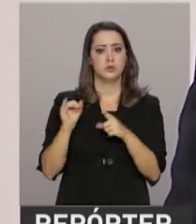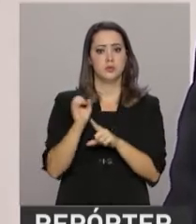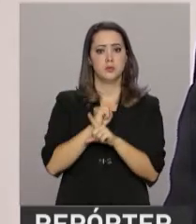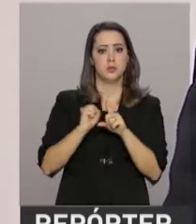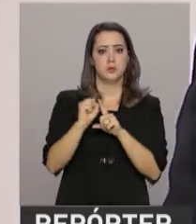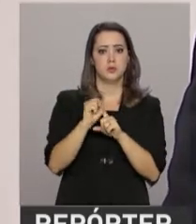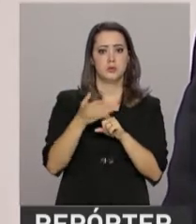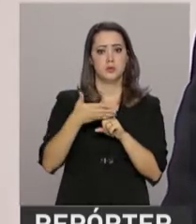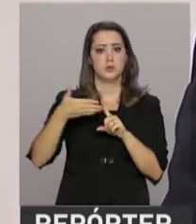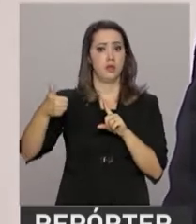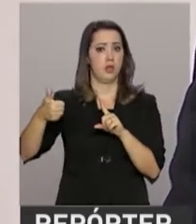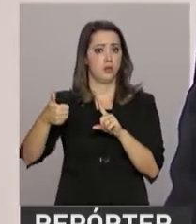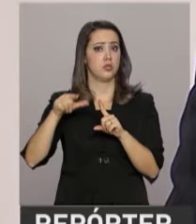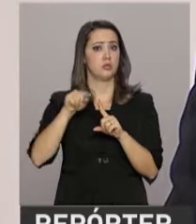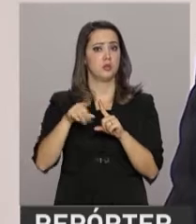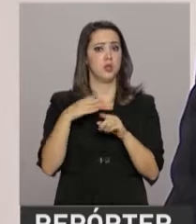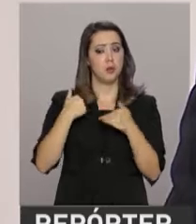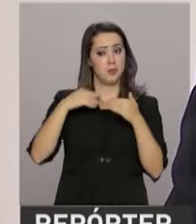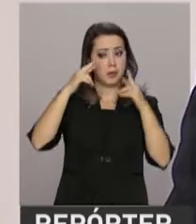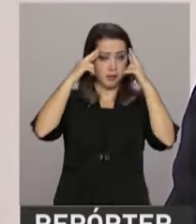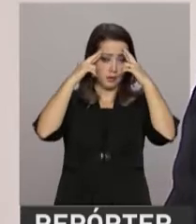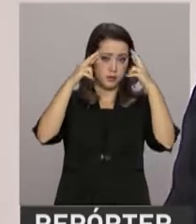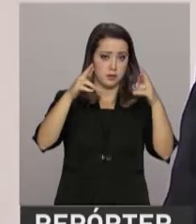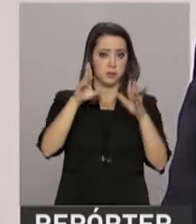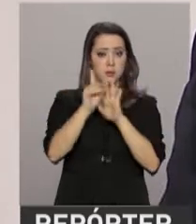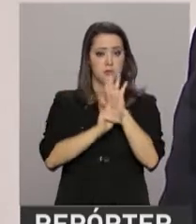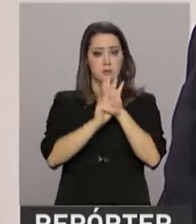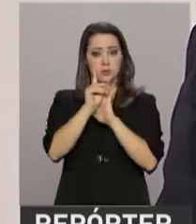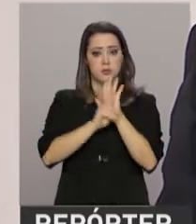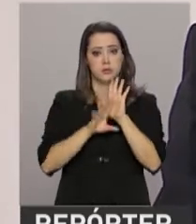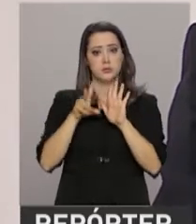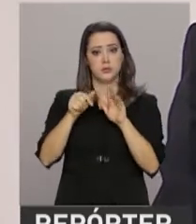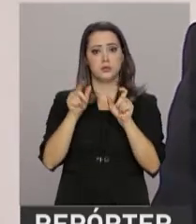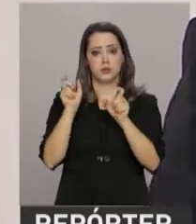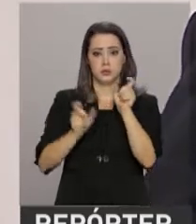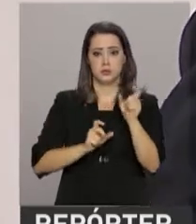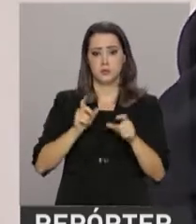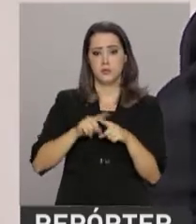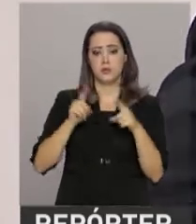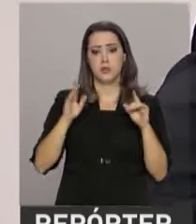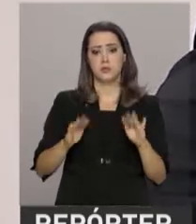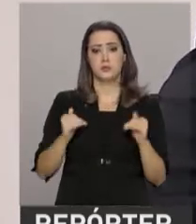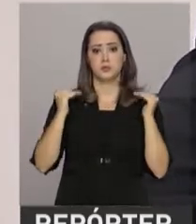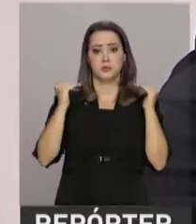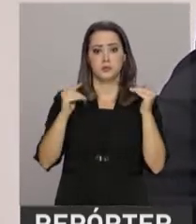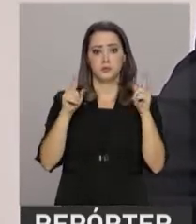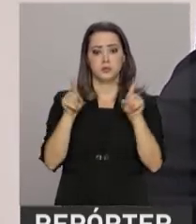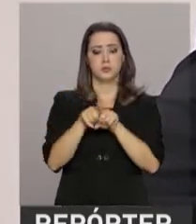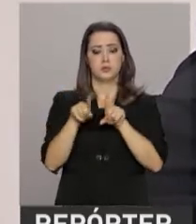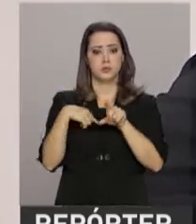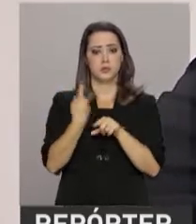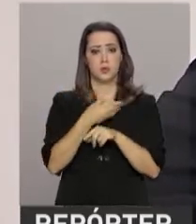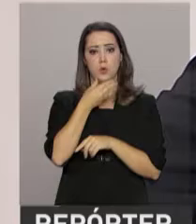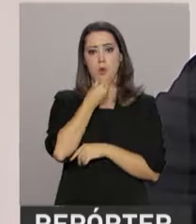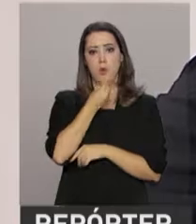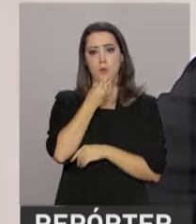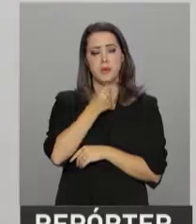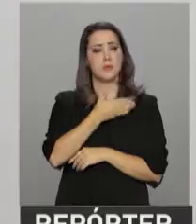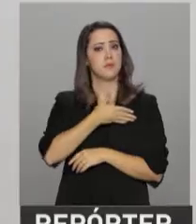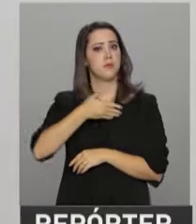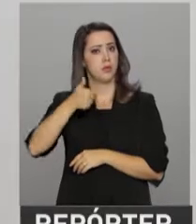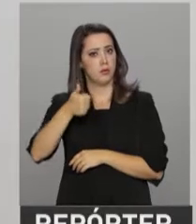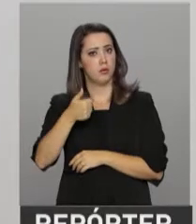melhor mais respeitosa o direito de todos mas sobretudo o presidente não falar homens melhores